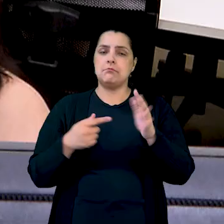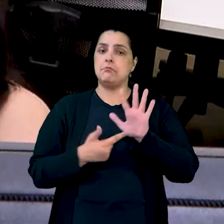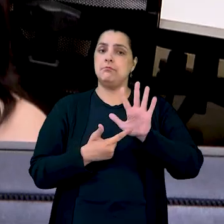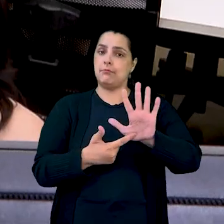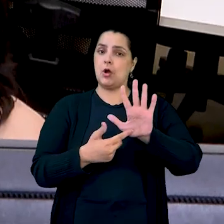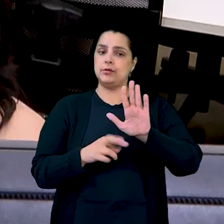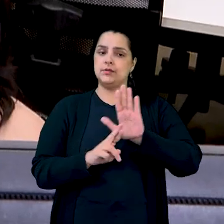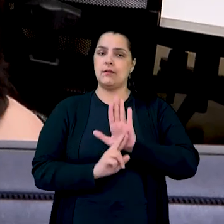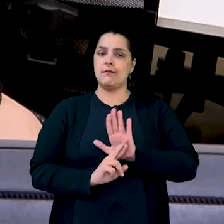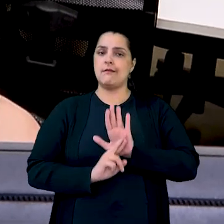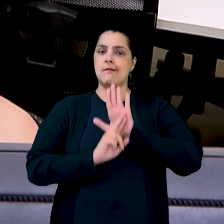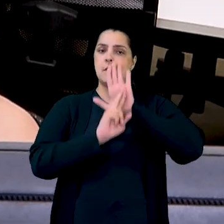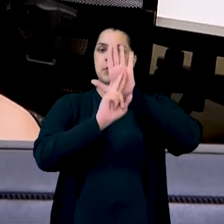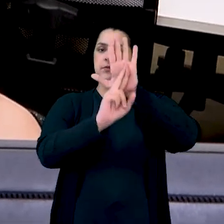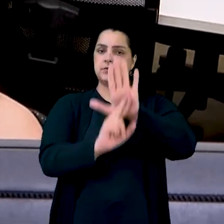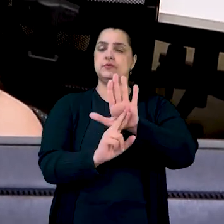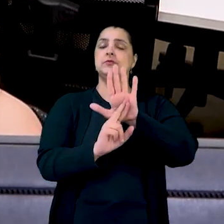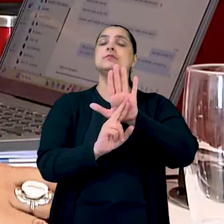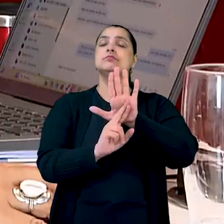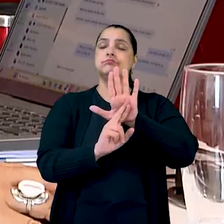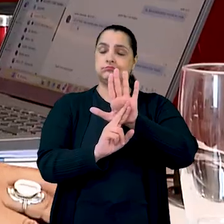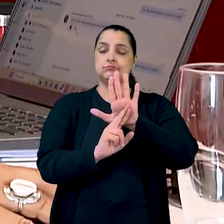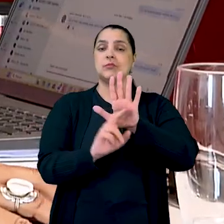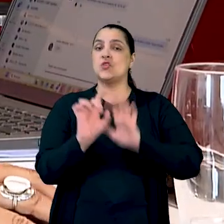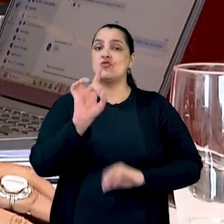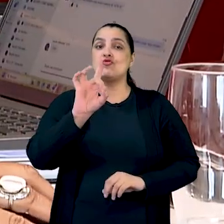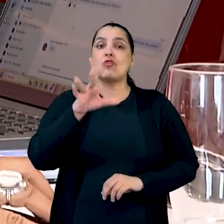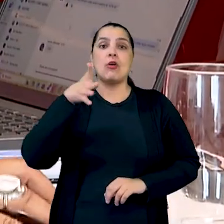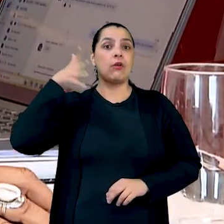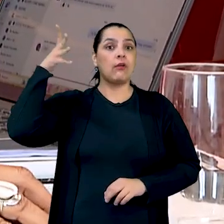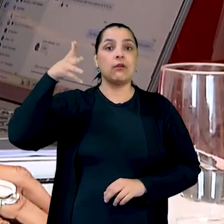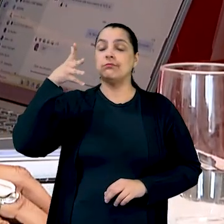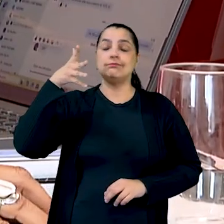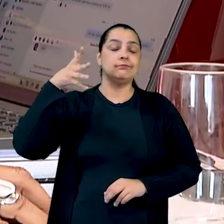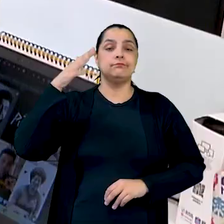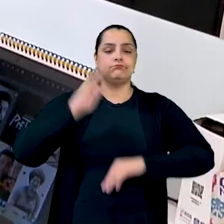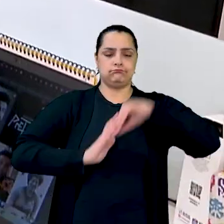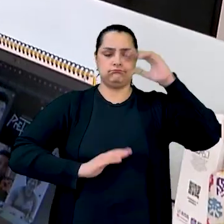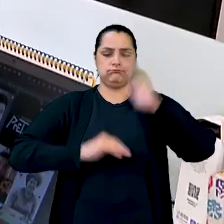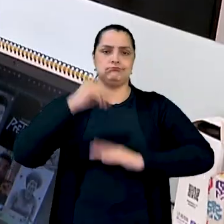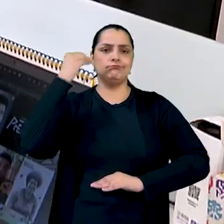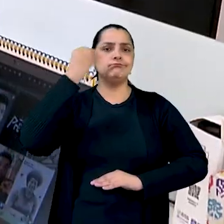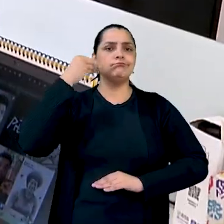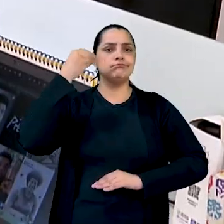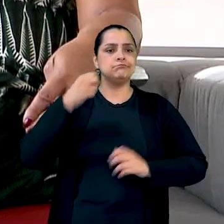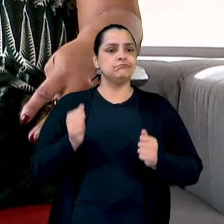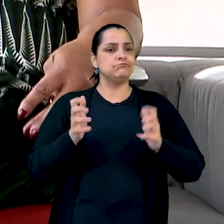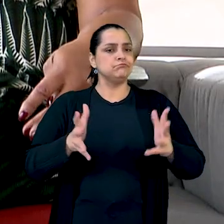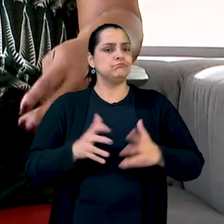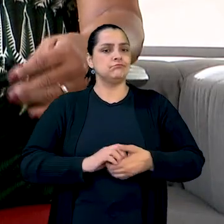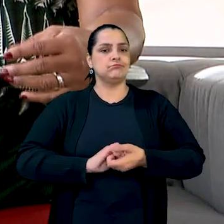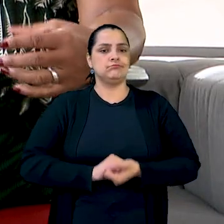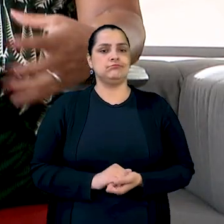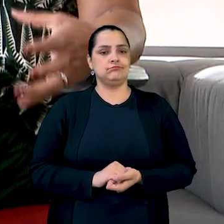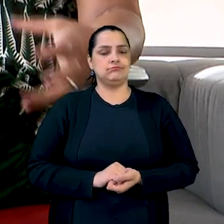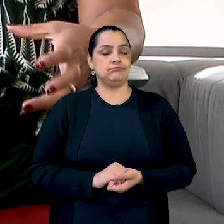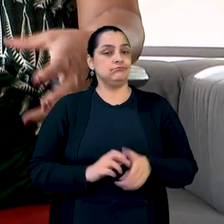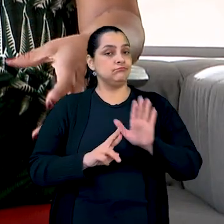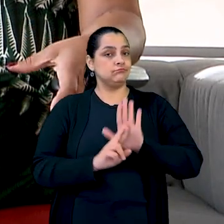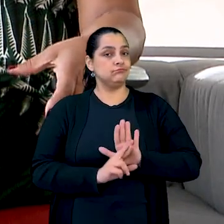atividades mostra que a representatividade precisa ir além do discurso, é vivência.